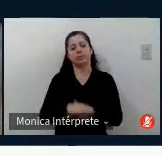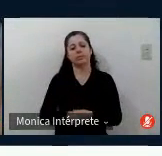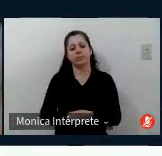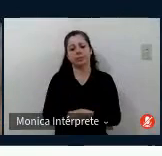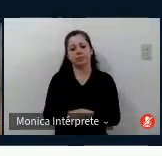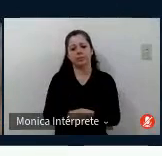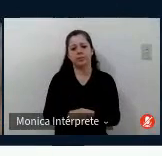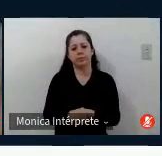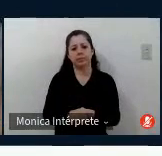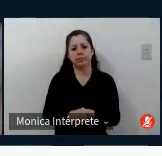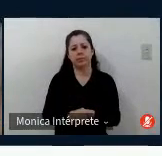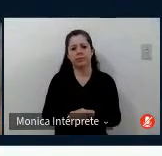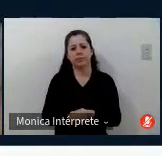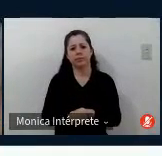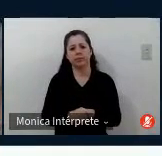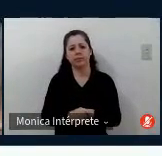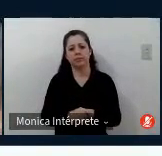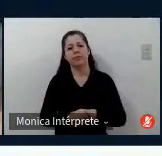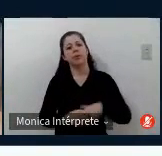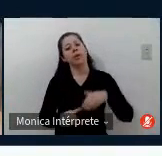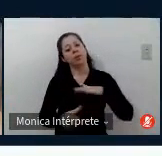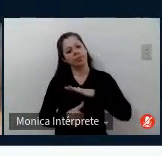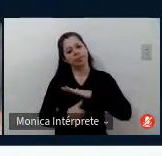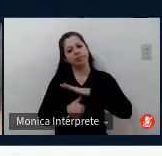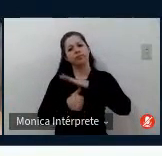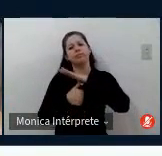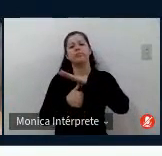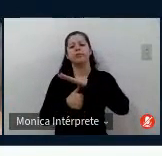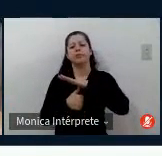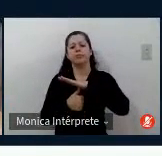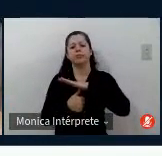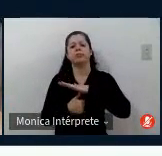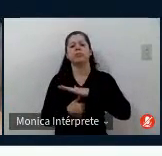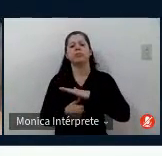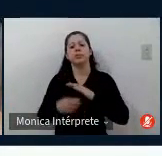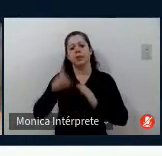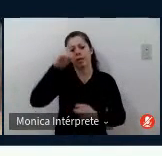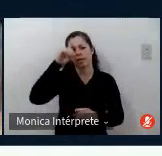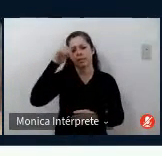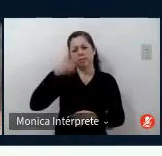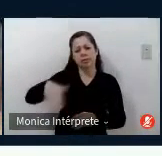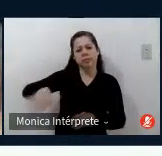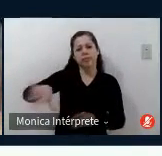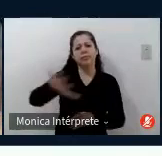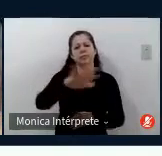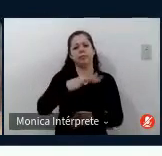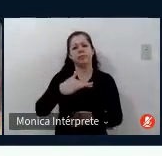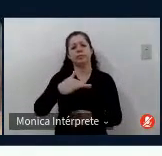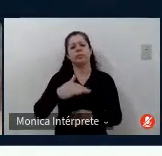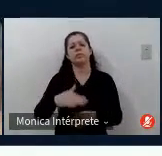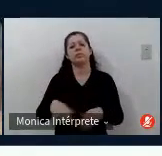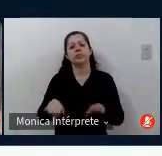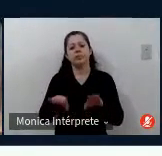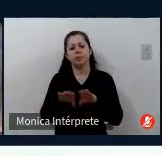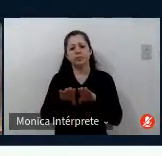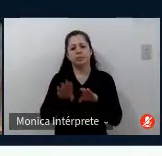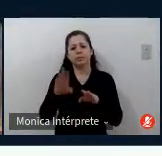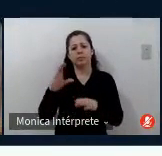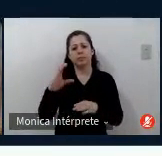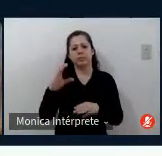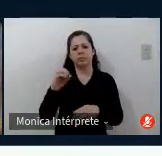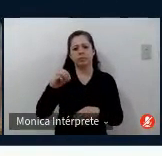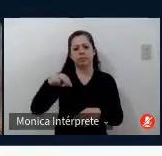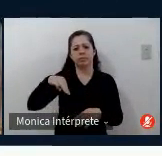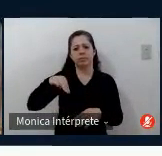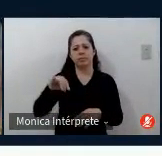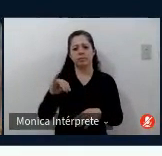pelo reitor, pelas pró-reitorias, as direções gerais e também os comitês. Direções gerais de campus e de